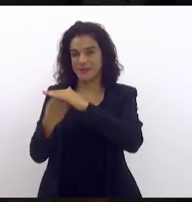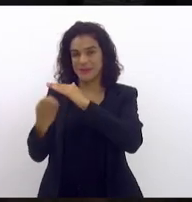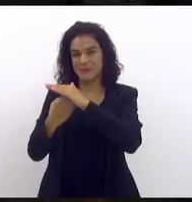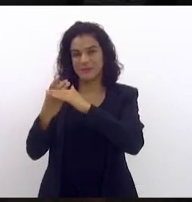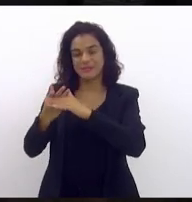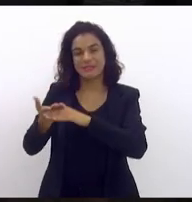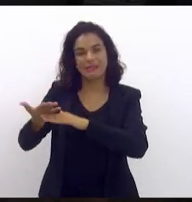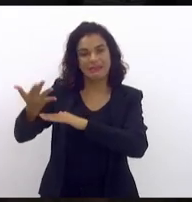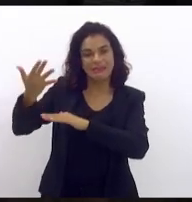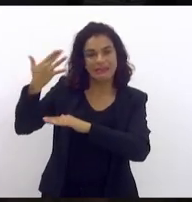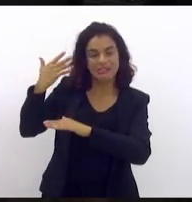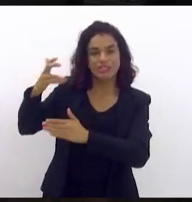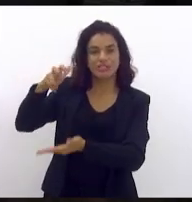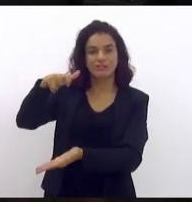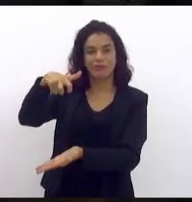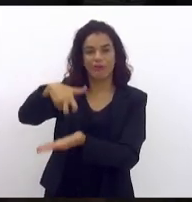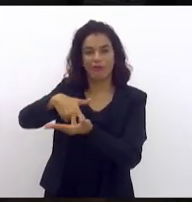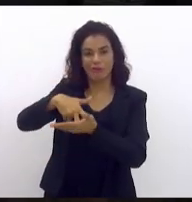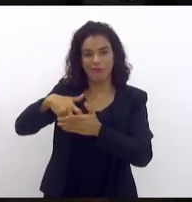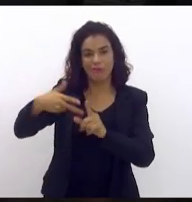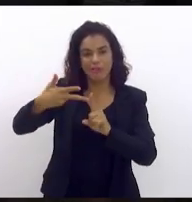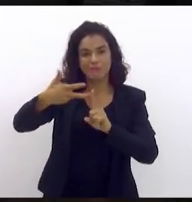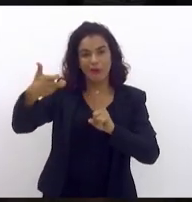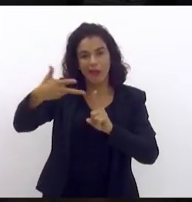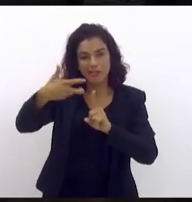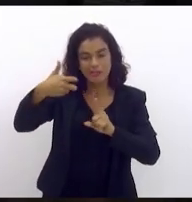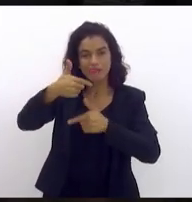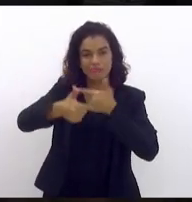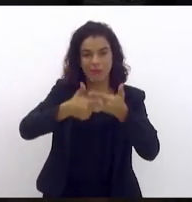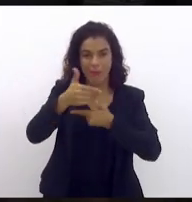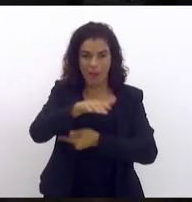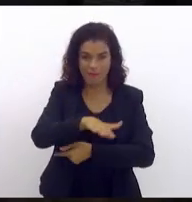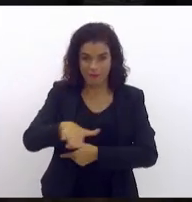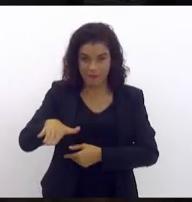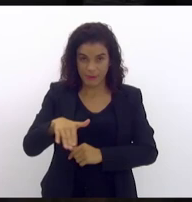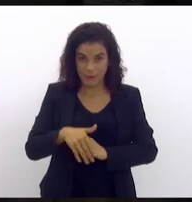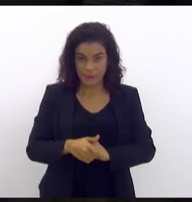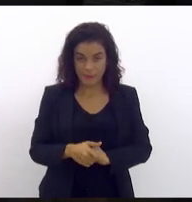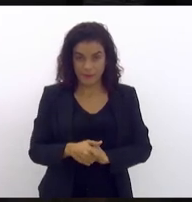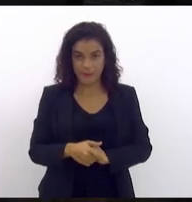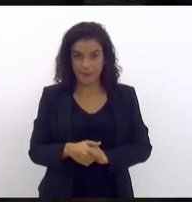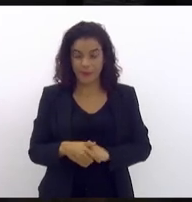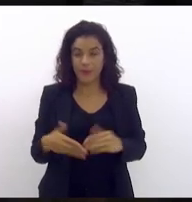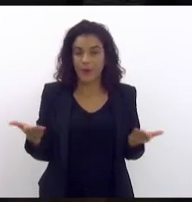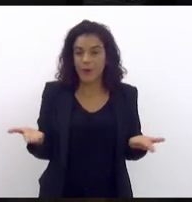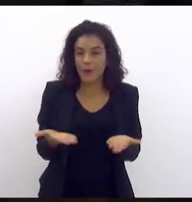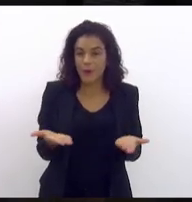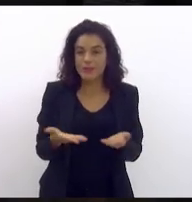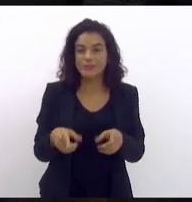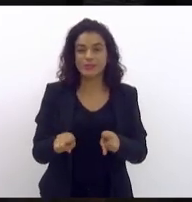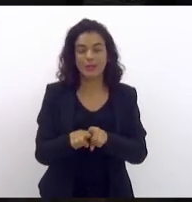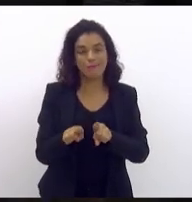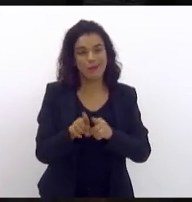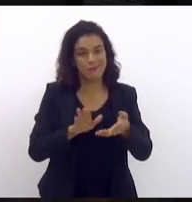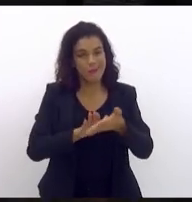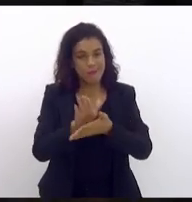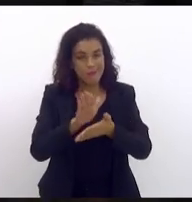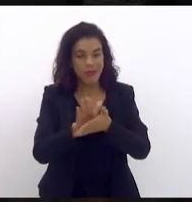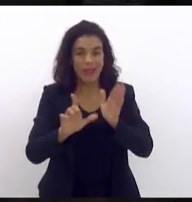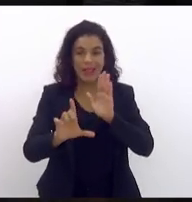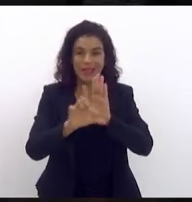condenadas pela prática de exploração do trabalho infantil também hoje eh foi publicada a